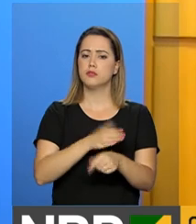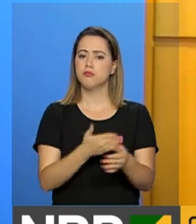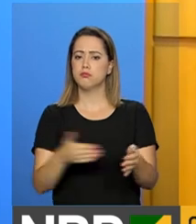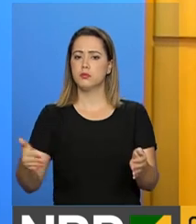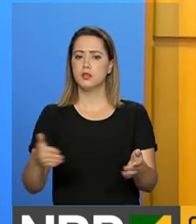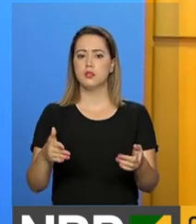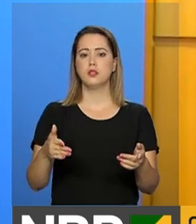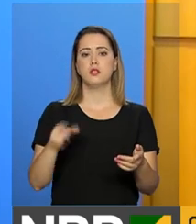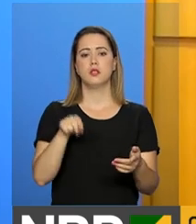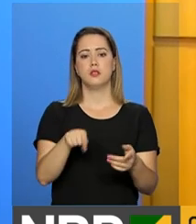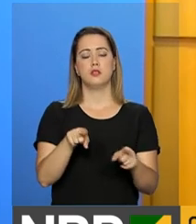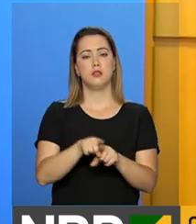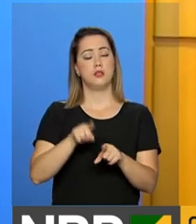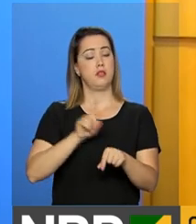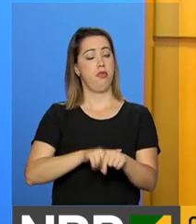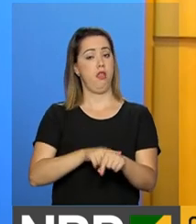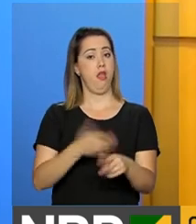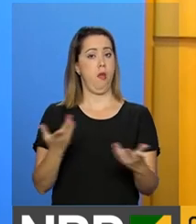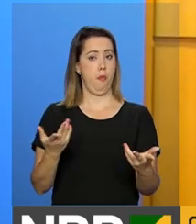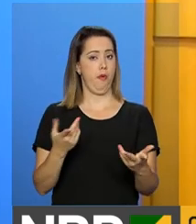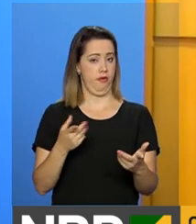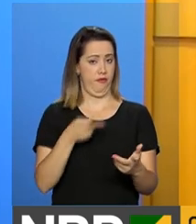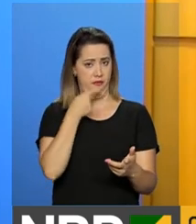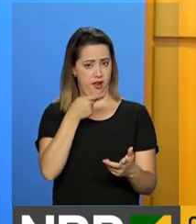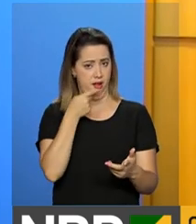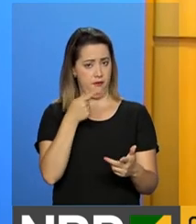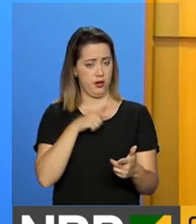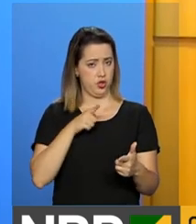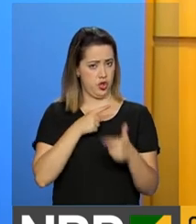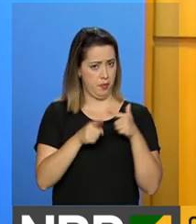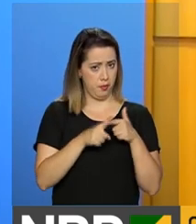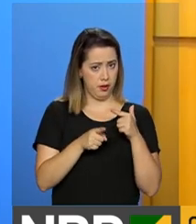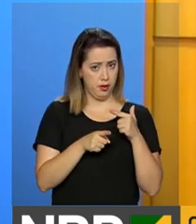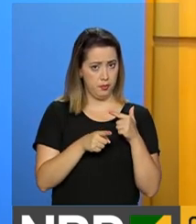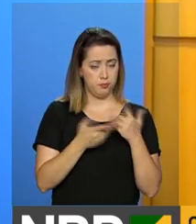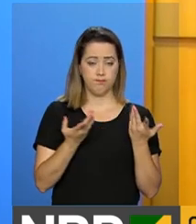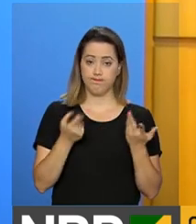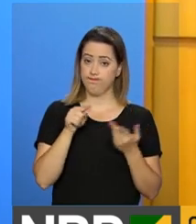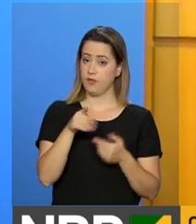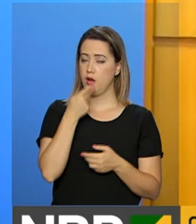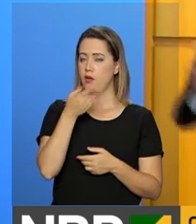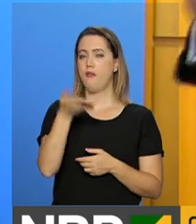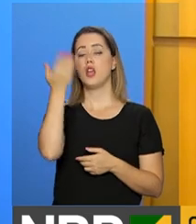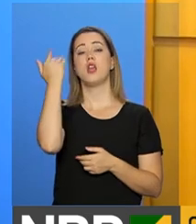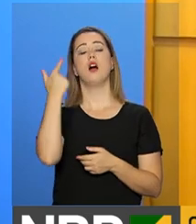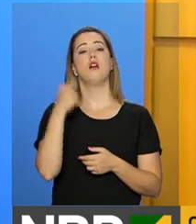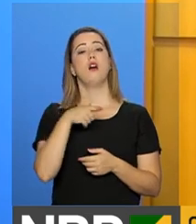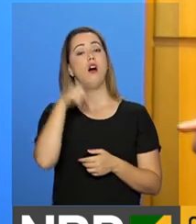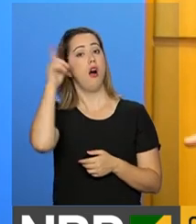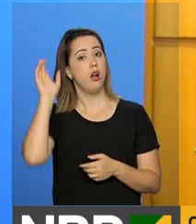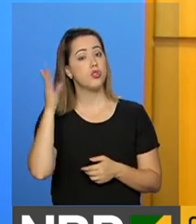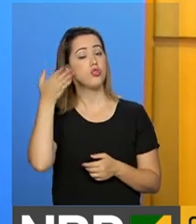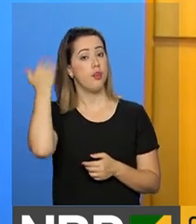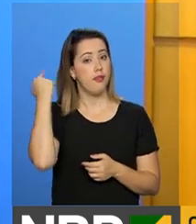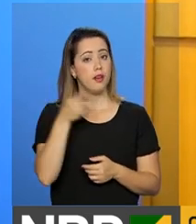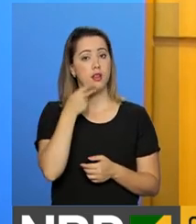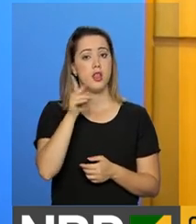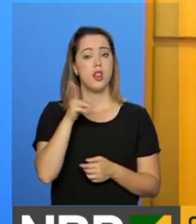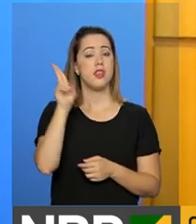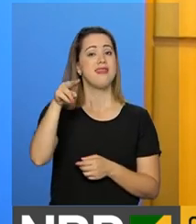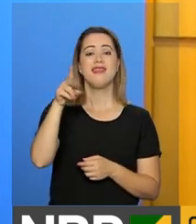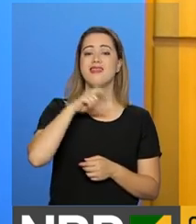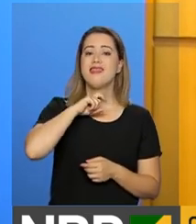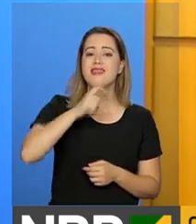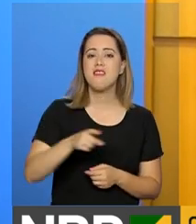atos produzidos nesse período. Ou seja, aquilo que eu disse no passado, o governo não vai parar, ninguém vai paralisar o país, por